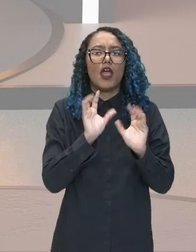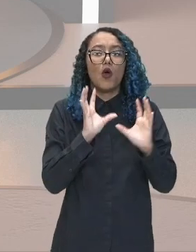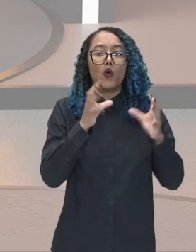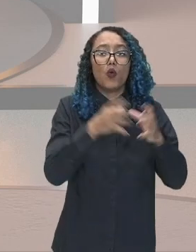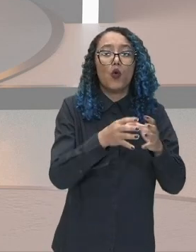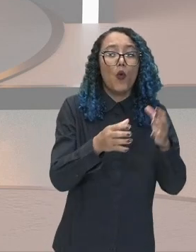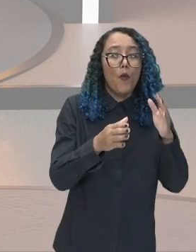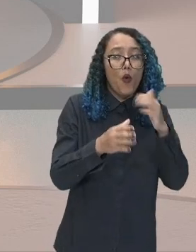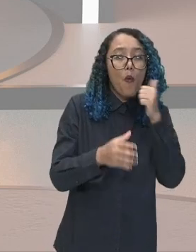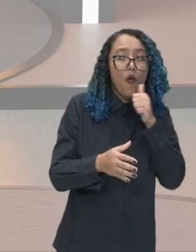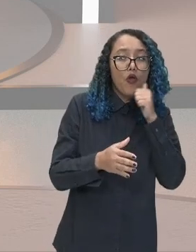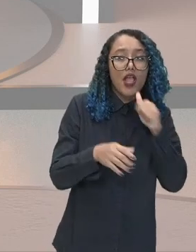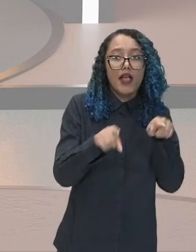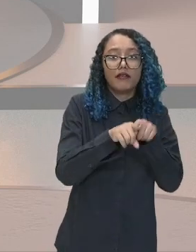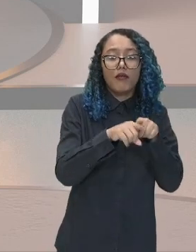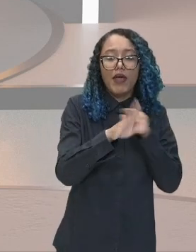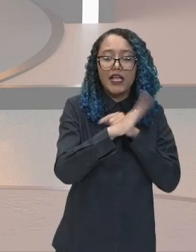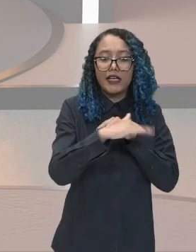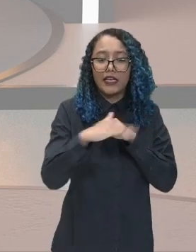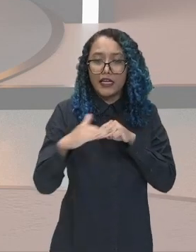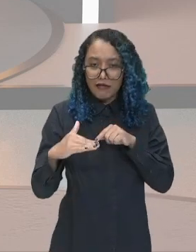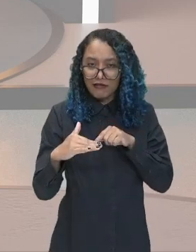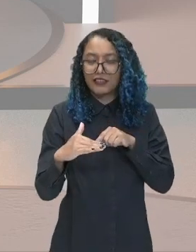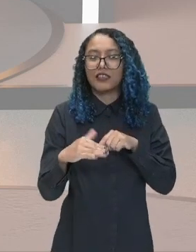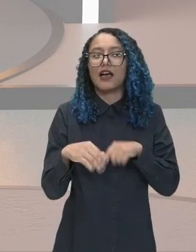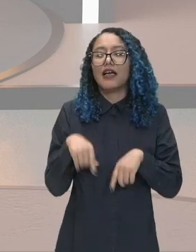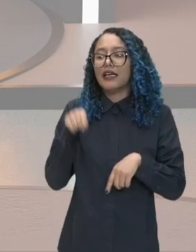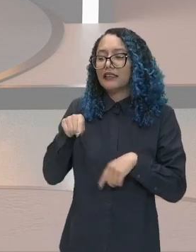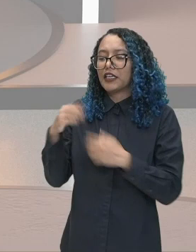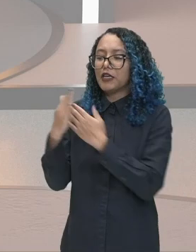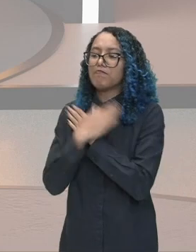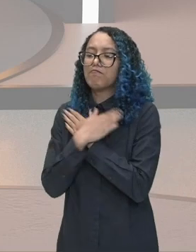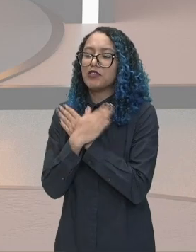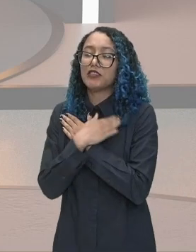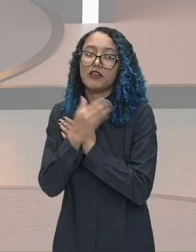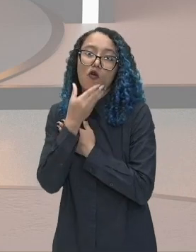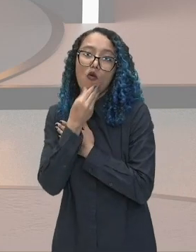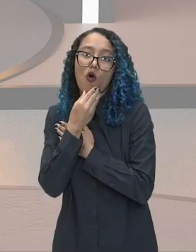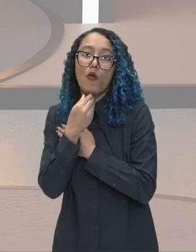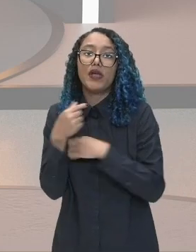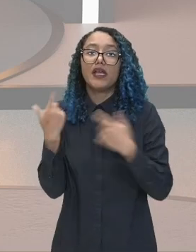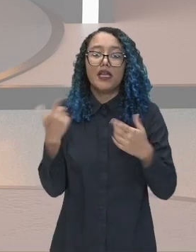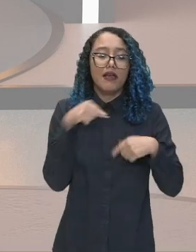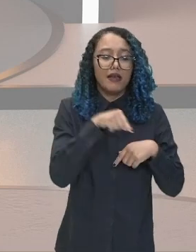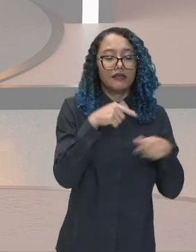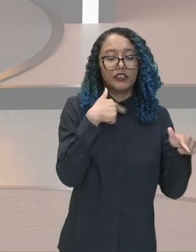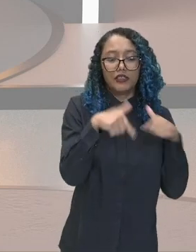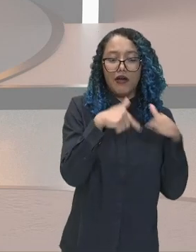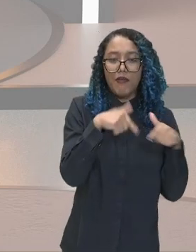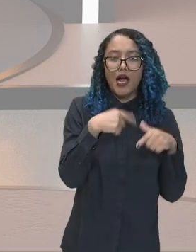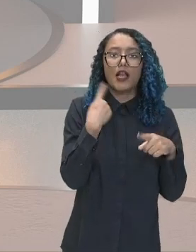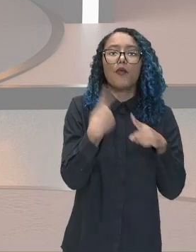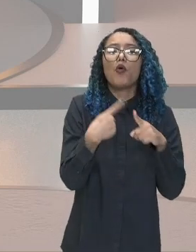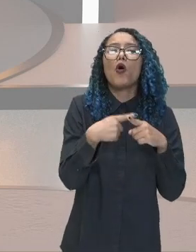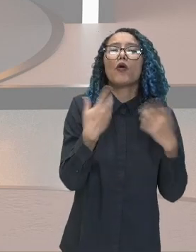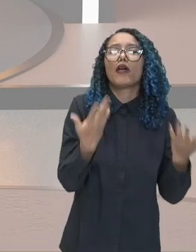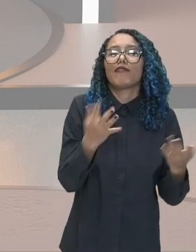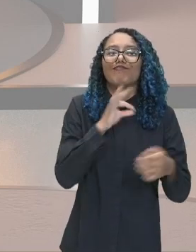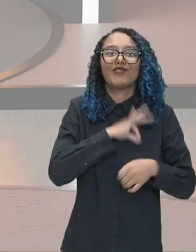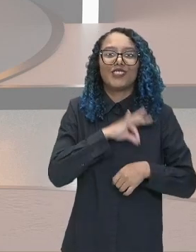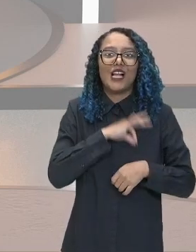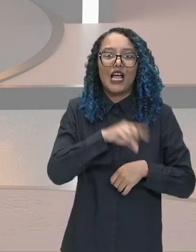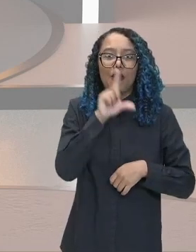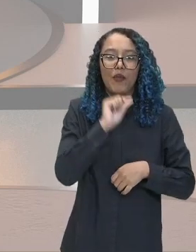criança. Então muitos homens ficam desempregados e quem vai trabalhar são as mulheres e as crianças, porque ele vai pagar menos, né, para